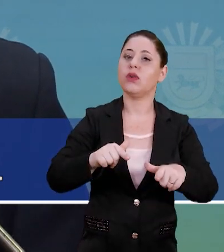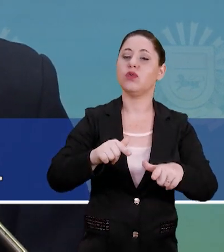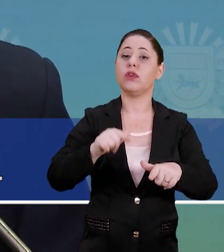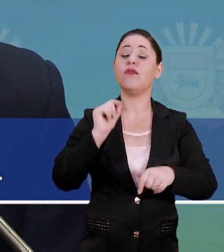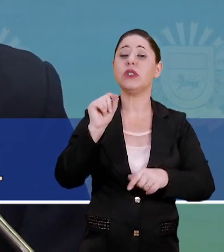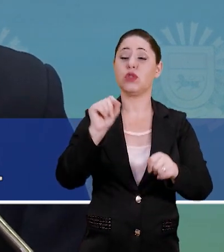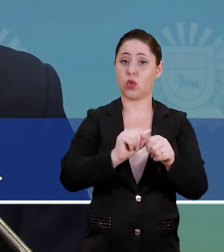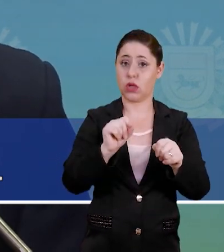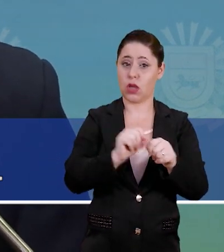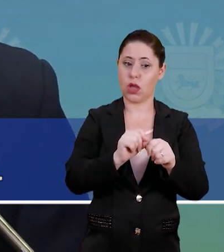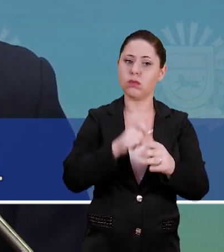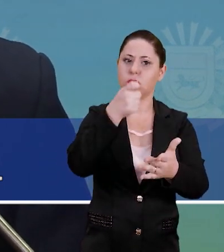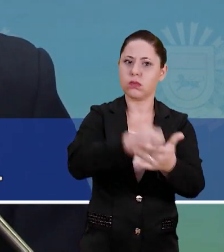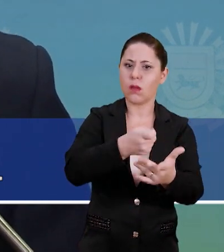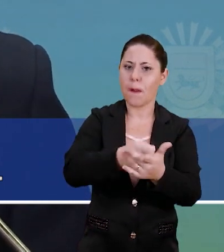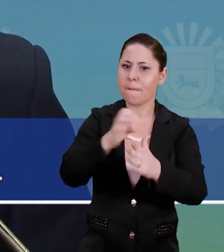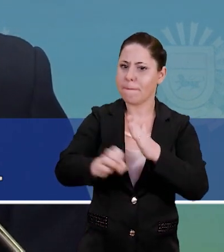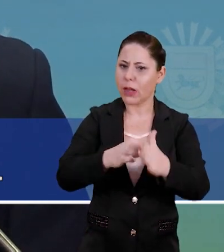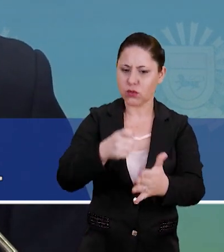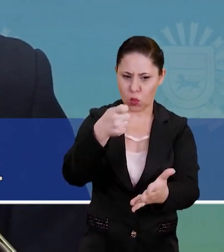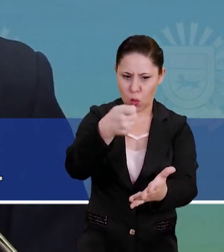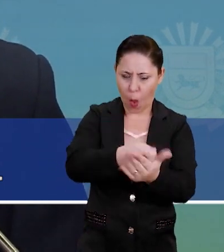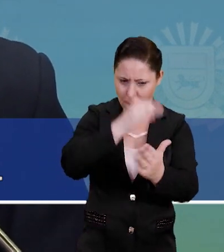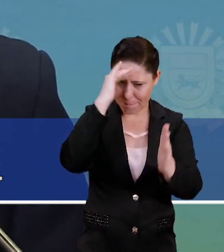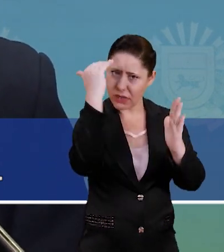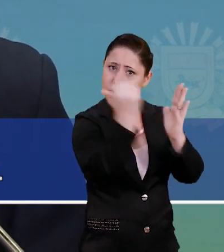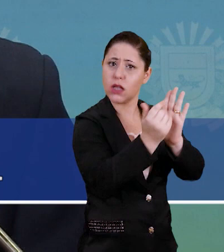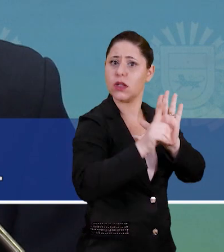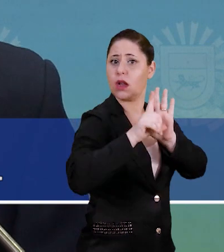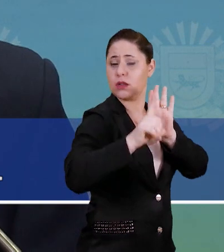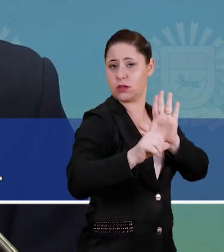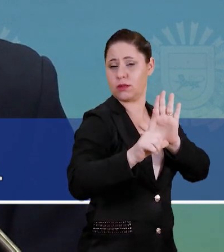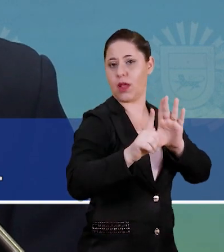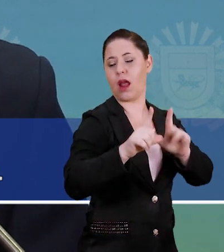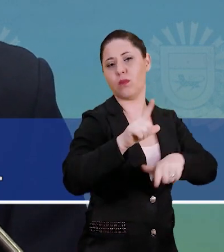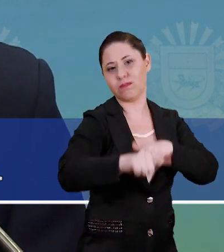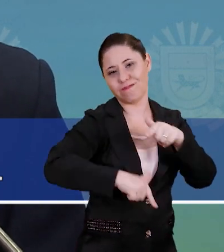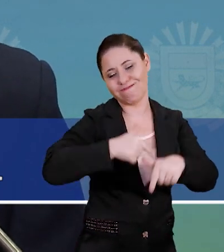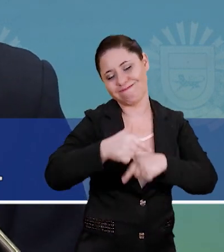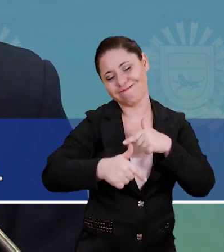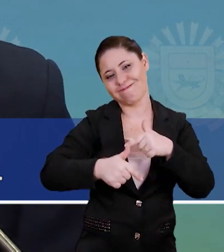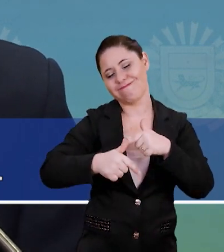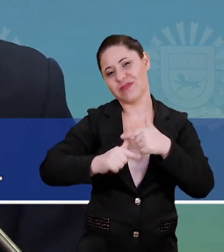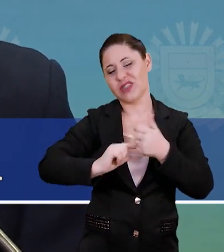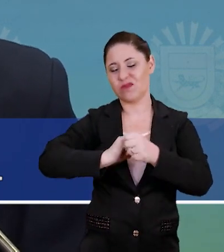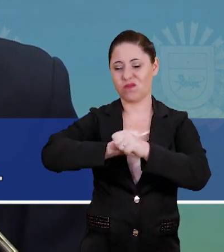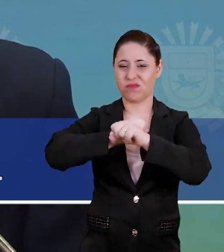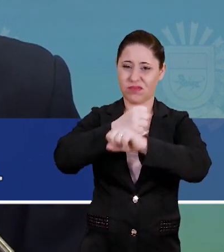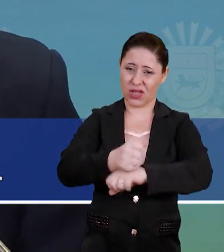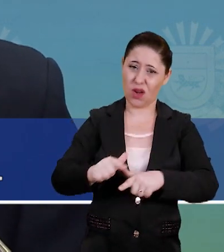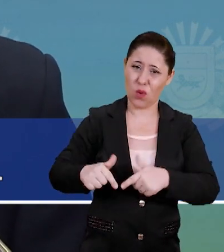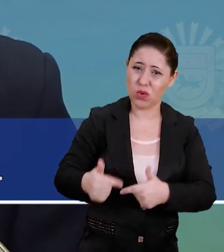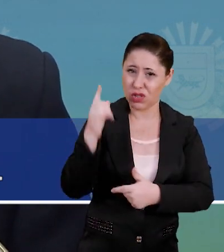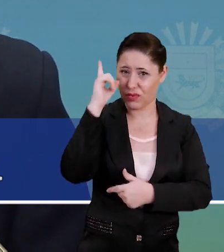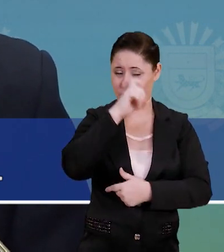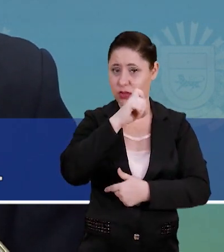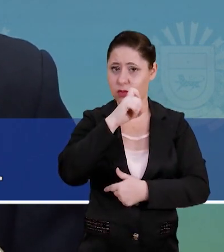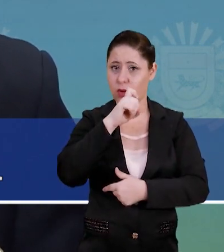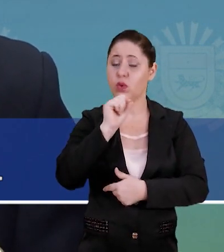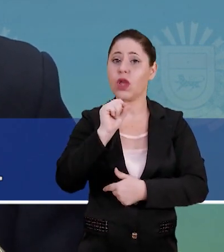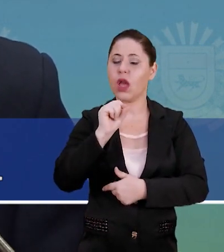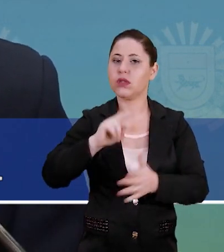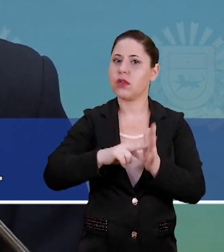tem notificado, né, para que as empresas cumpram a legislação. Então é uma luta constante. Agora, que